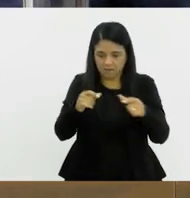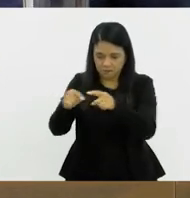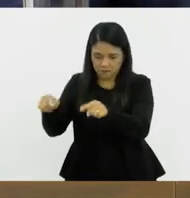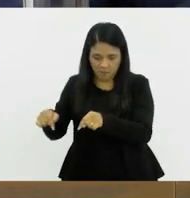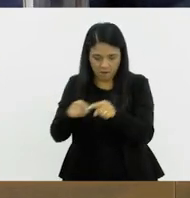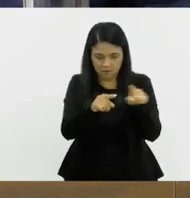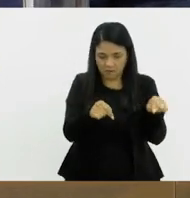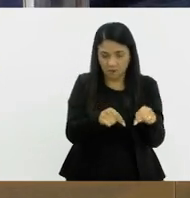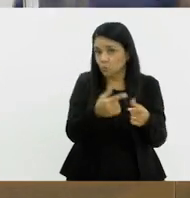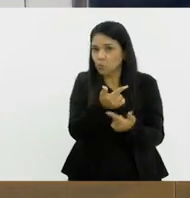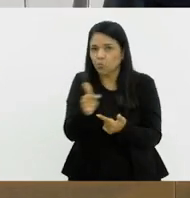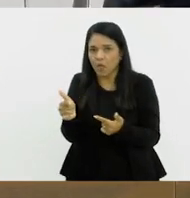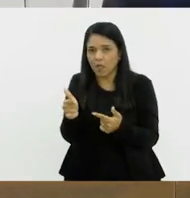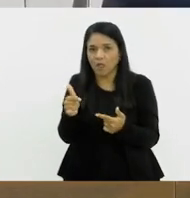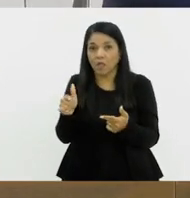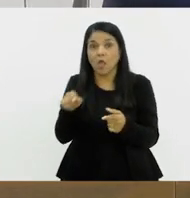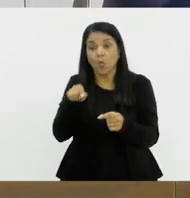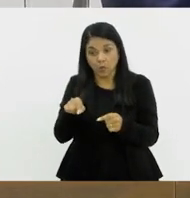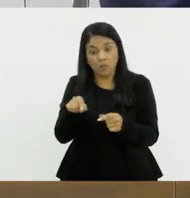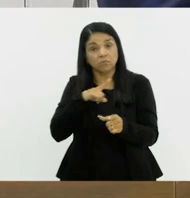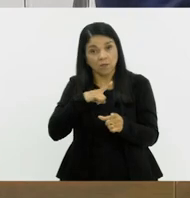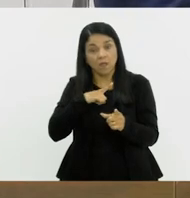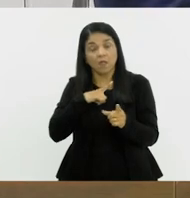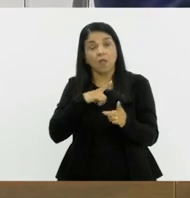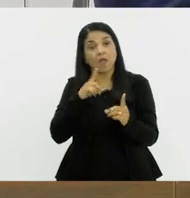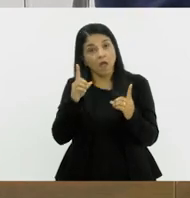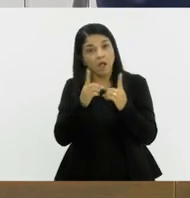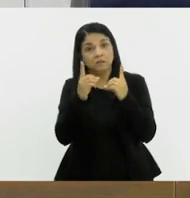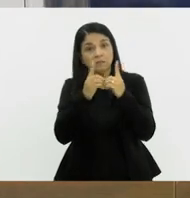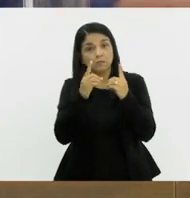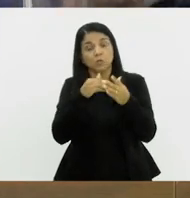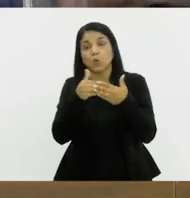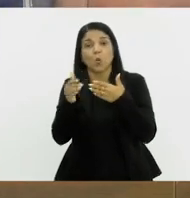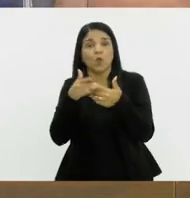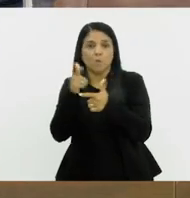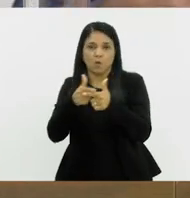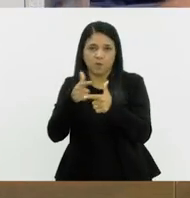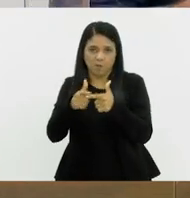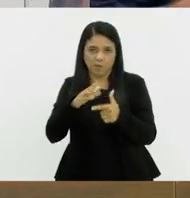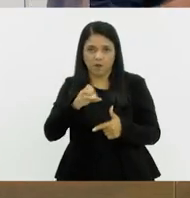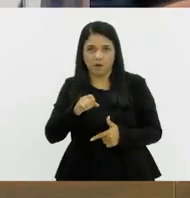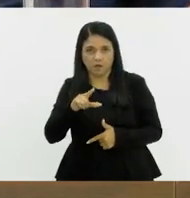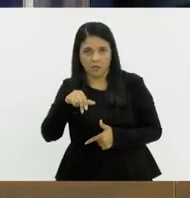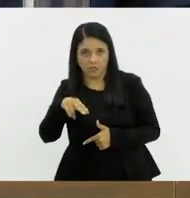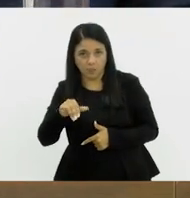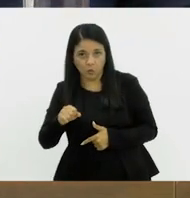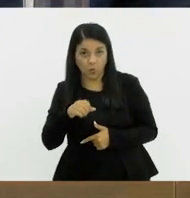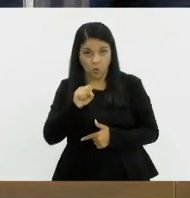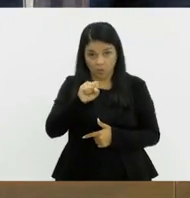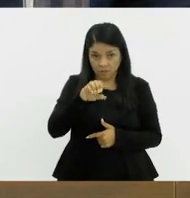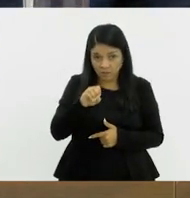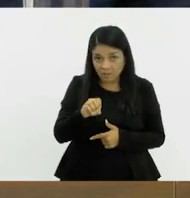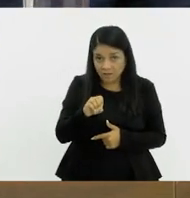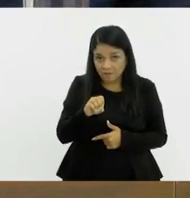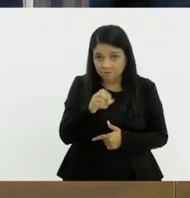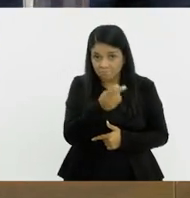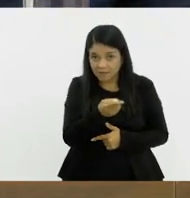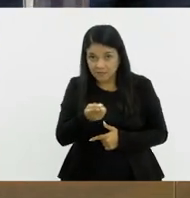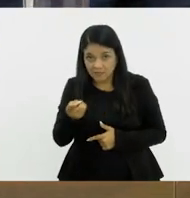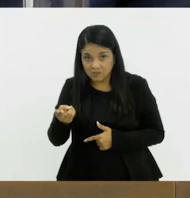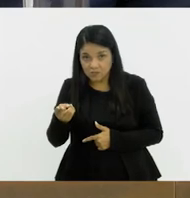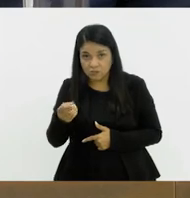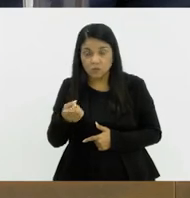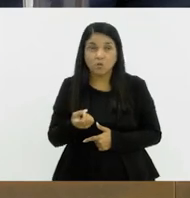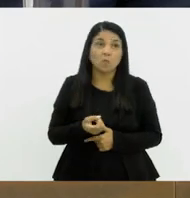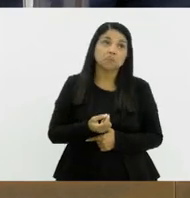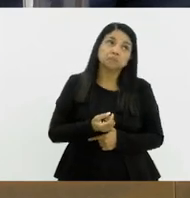E é algo que está previsto para atendimento para qualquer intercorrência clínica, quer dizer, de 80. E porque, se são celas, por que